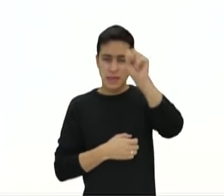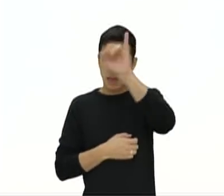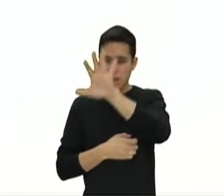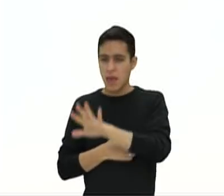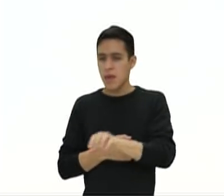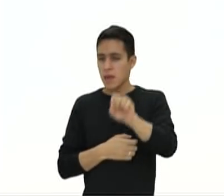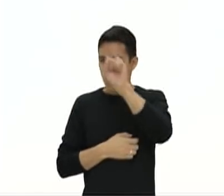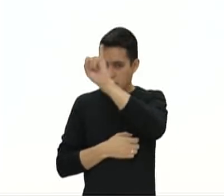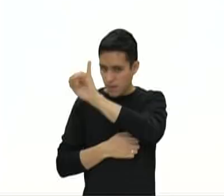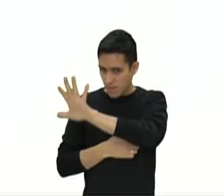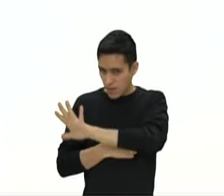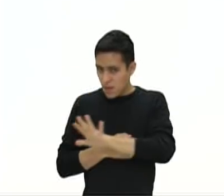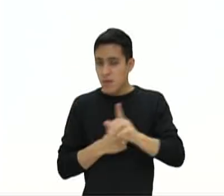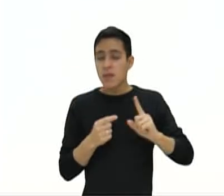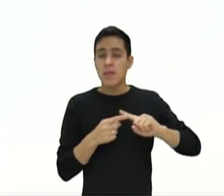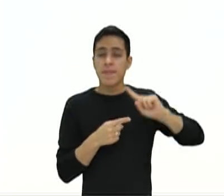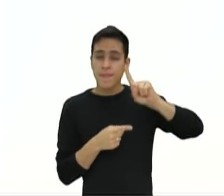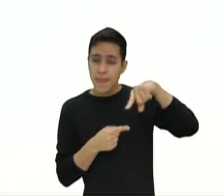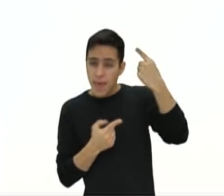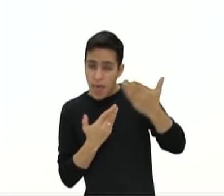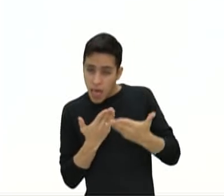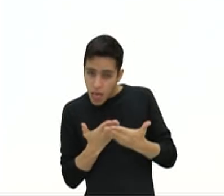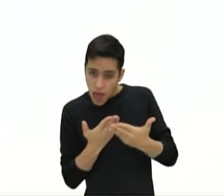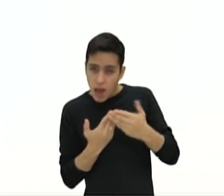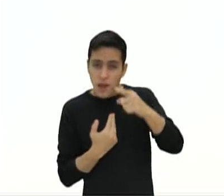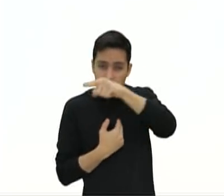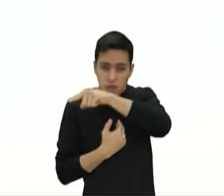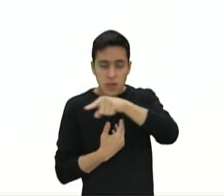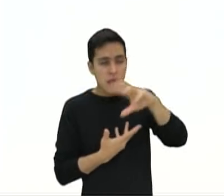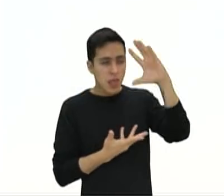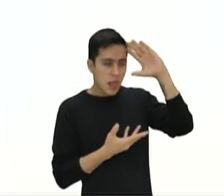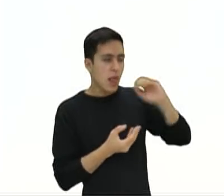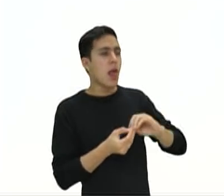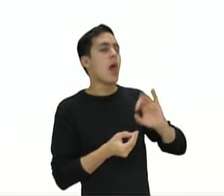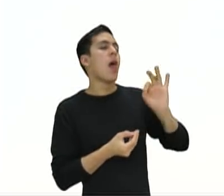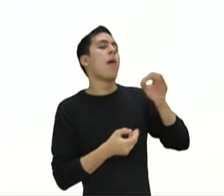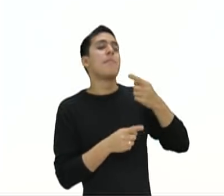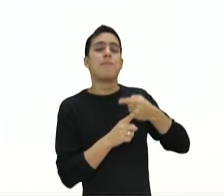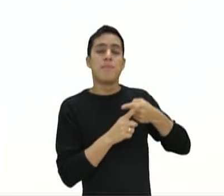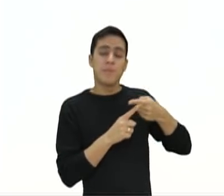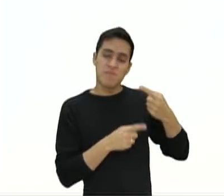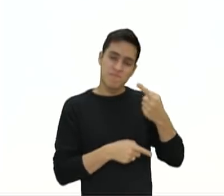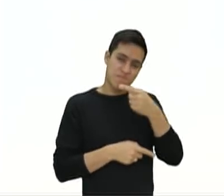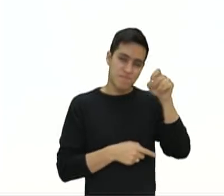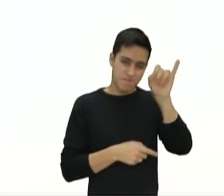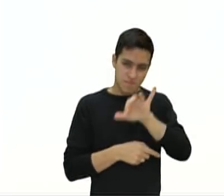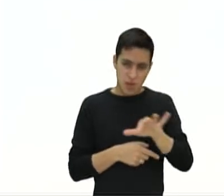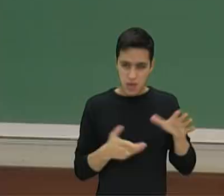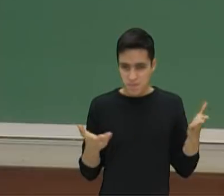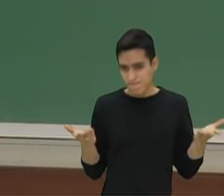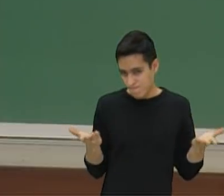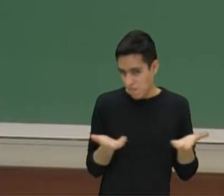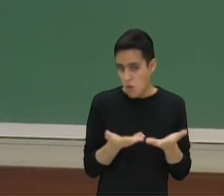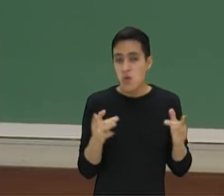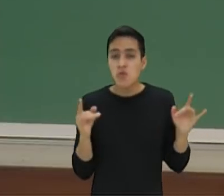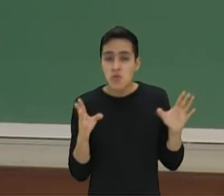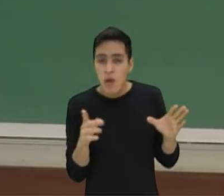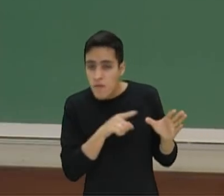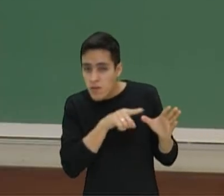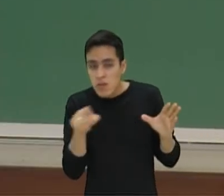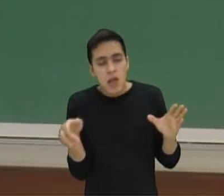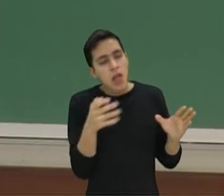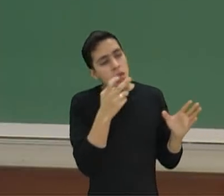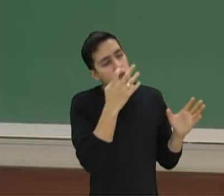que depois, na aula seguinte, a gente vai entender o porquê que elas estão aqui. Hoje eu quero que vocês só